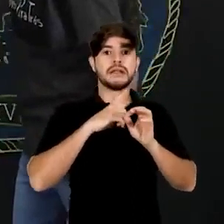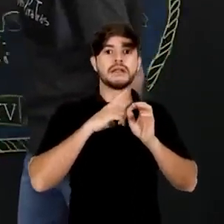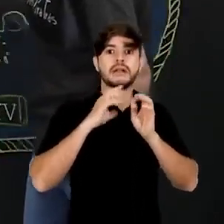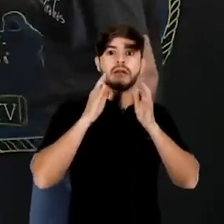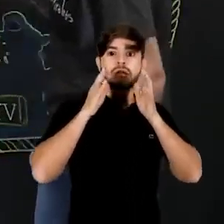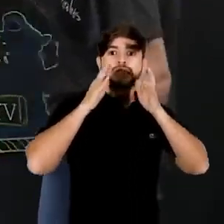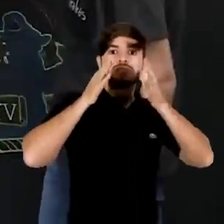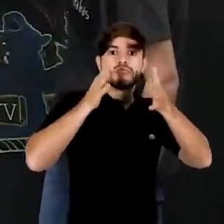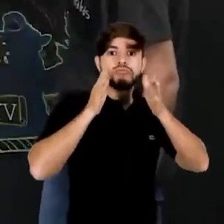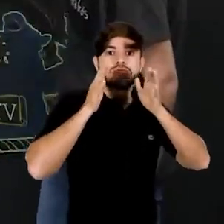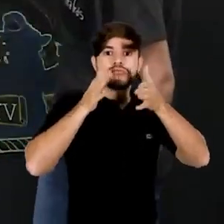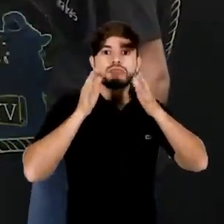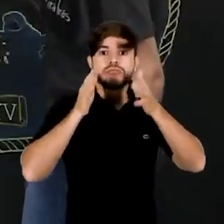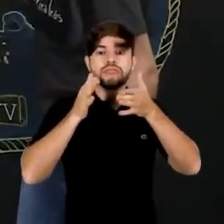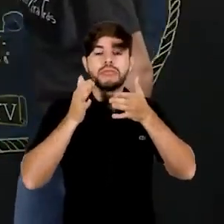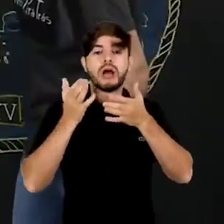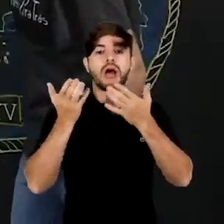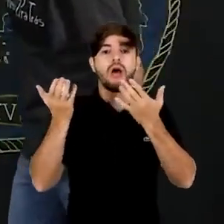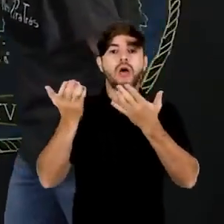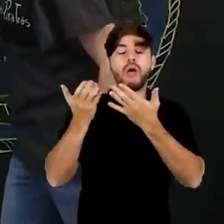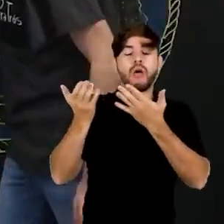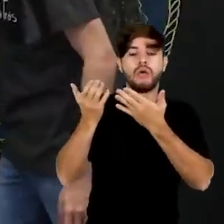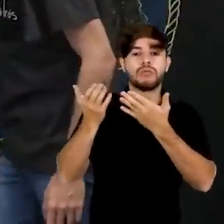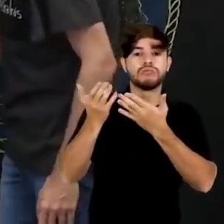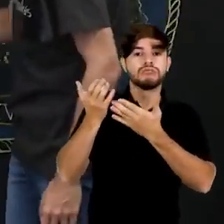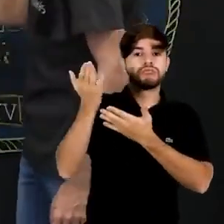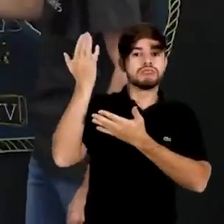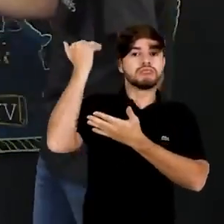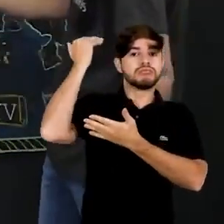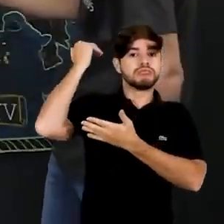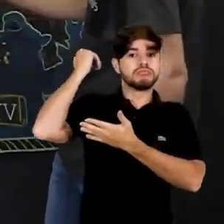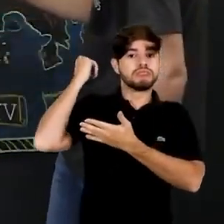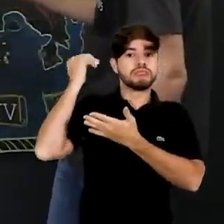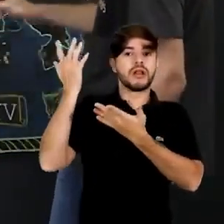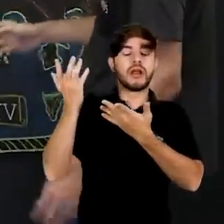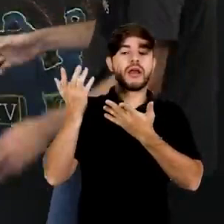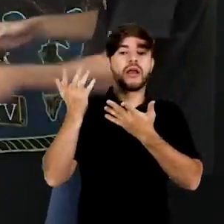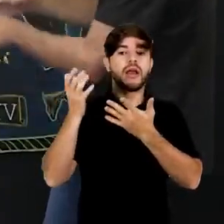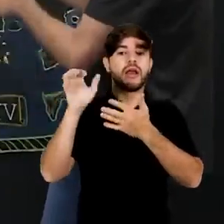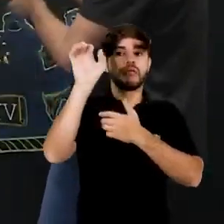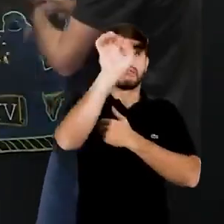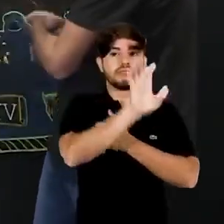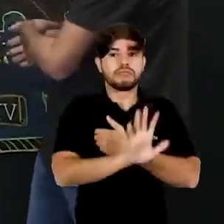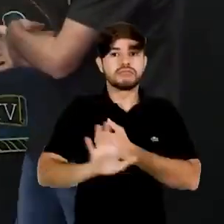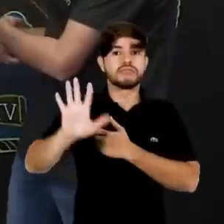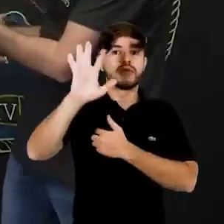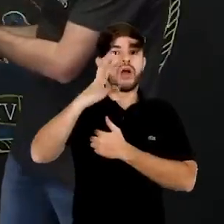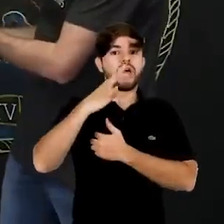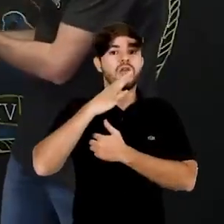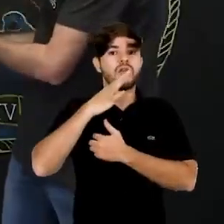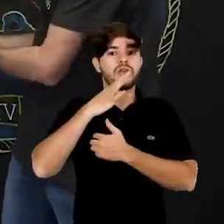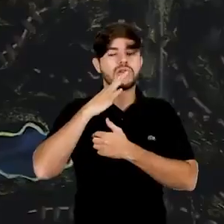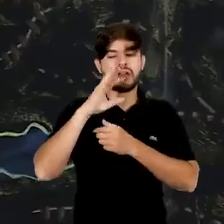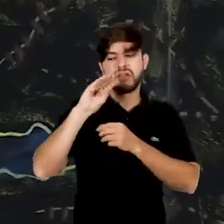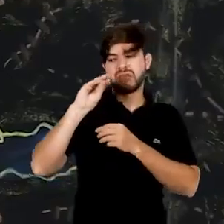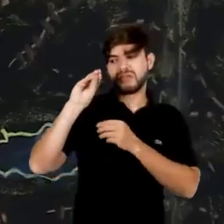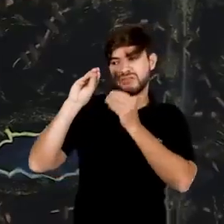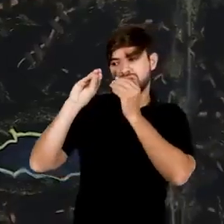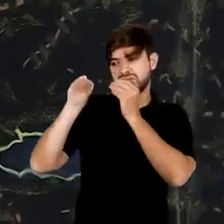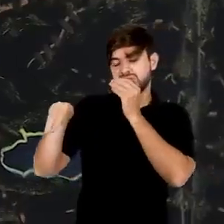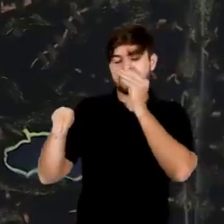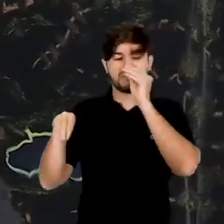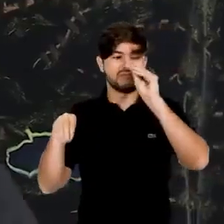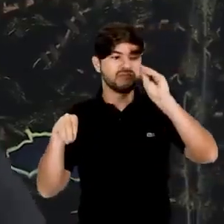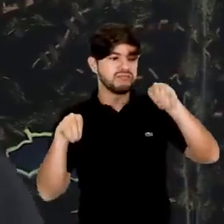destaque ao mundo que o europeu conhecia, né? Ou seja, e uma menor importância para as áreas que eram mais remotas. Então a gente